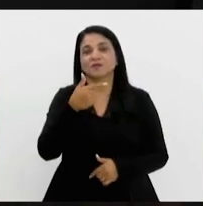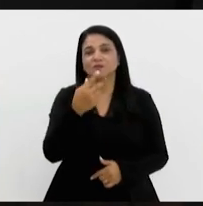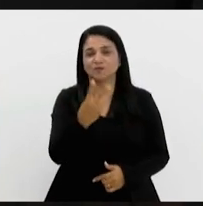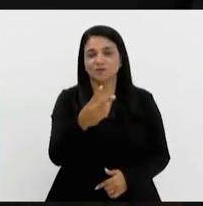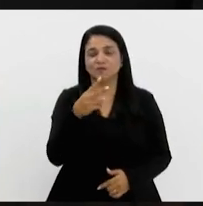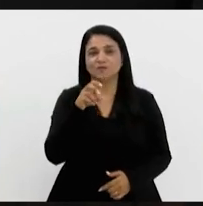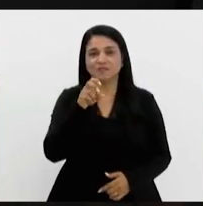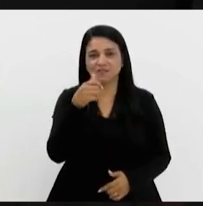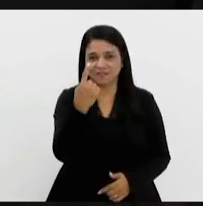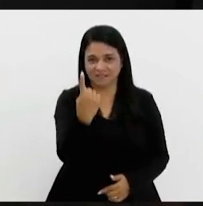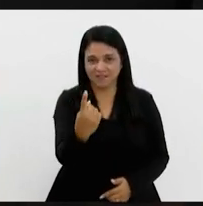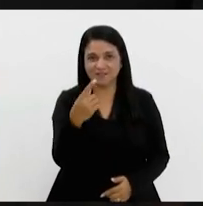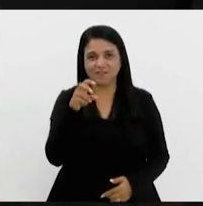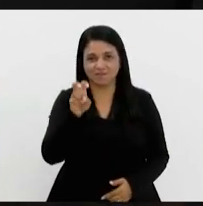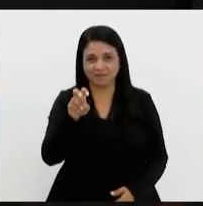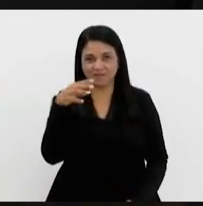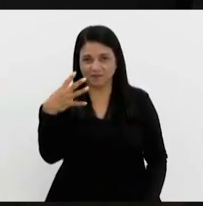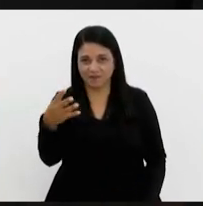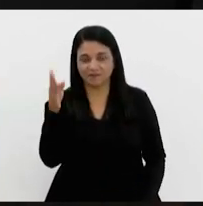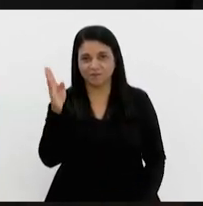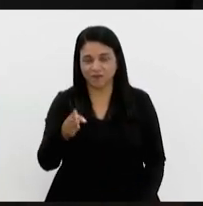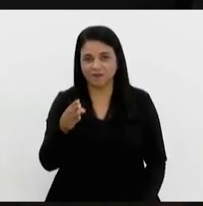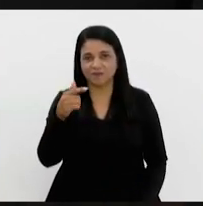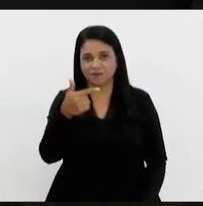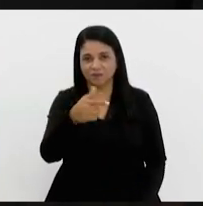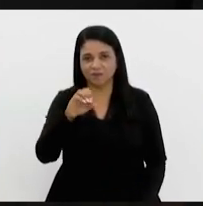2154/93, deputado Munir Neto, perdão,